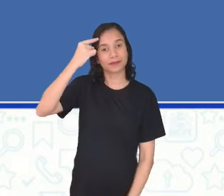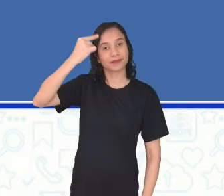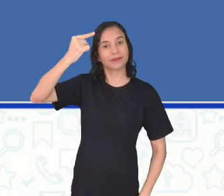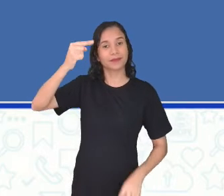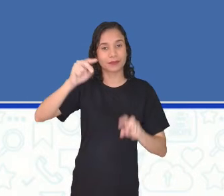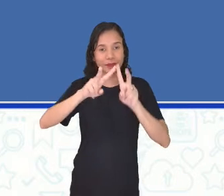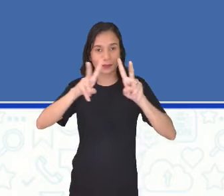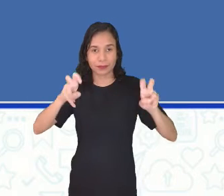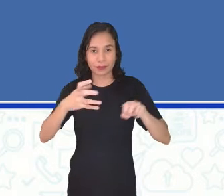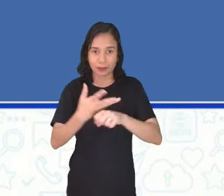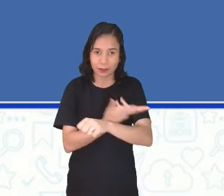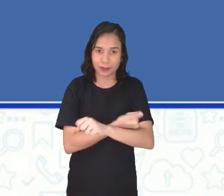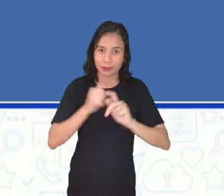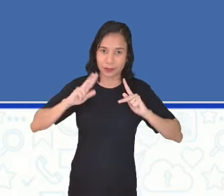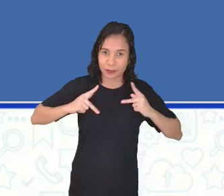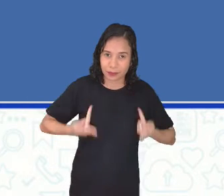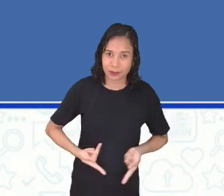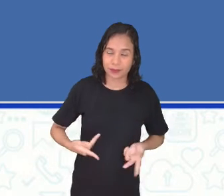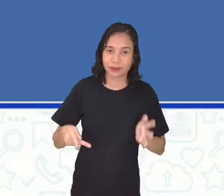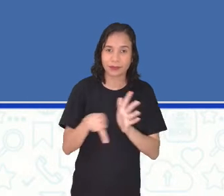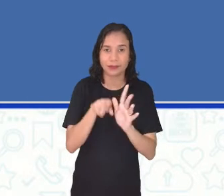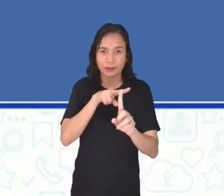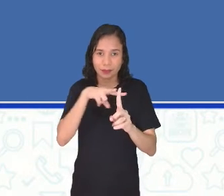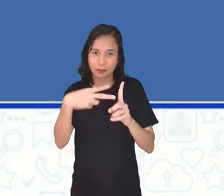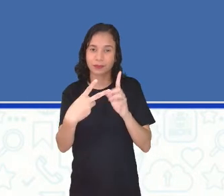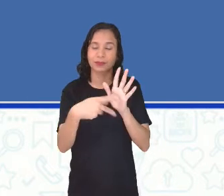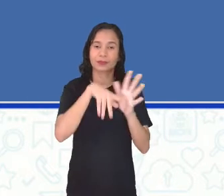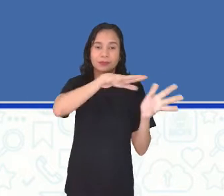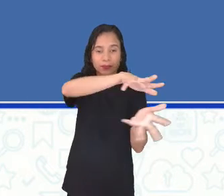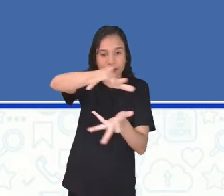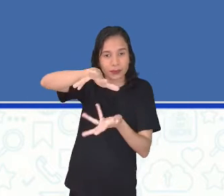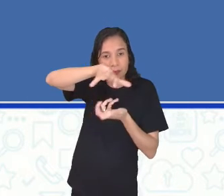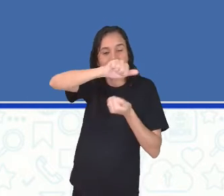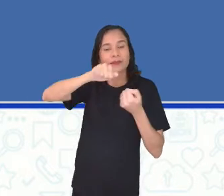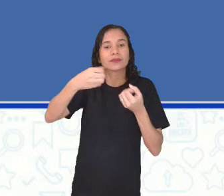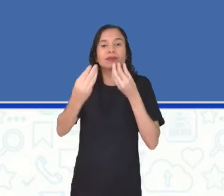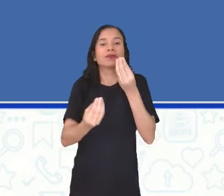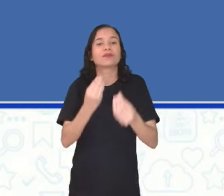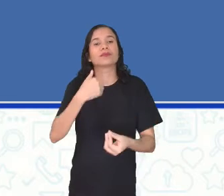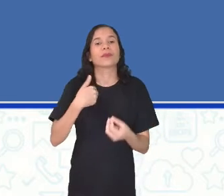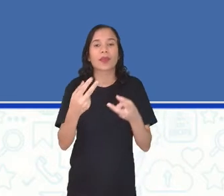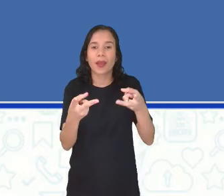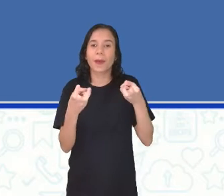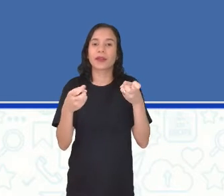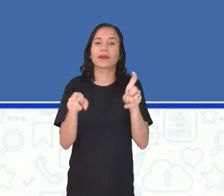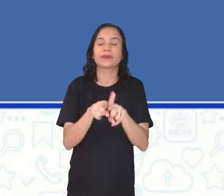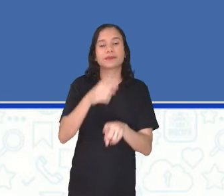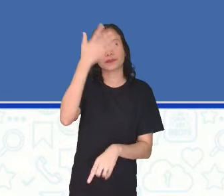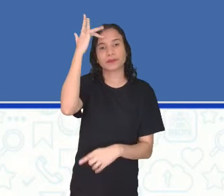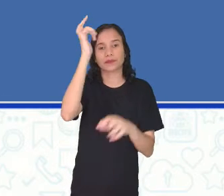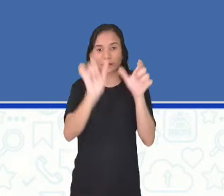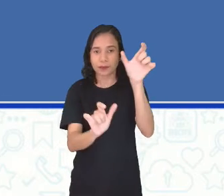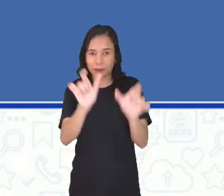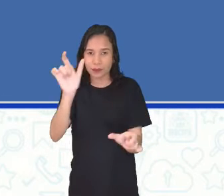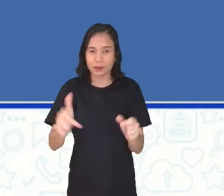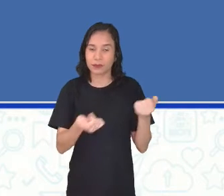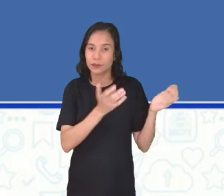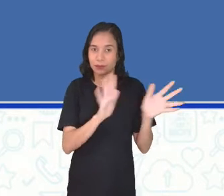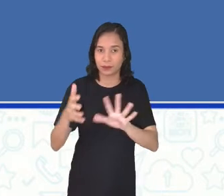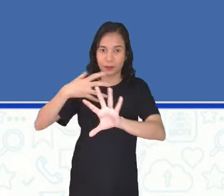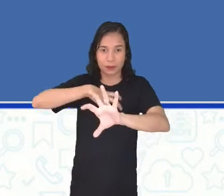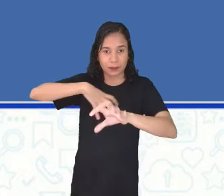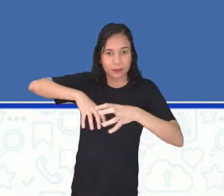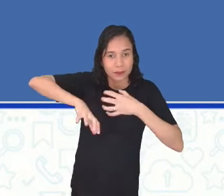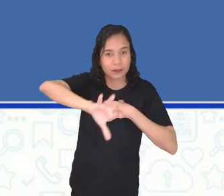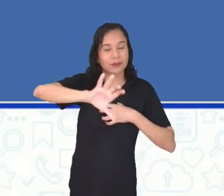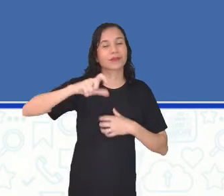as emoções humanas nessa colocação diante do mundo, de como eu me entendo e entendo o outro, e também dos processos de empatia, né, que